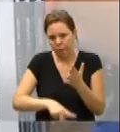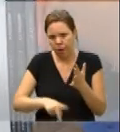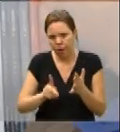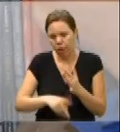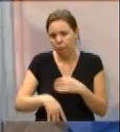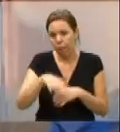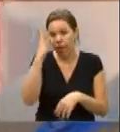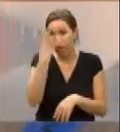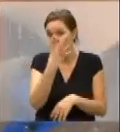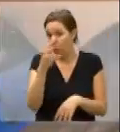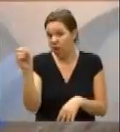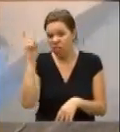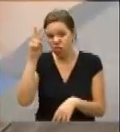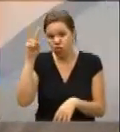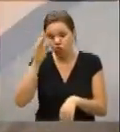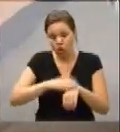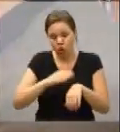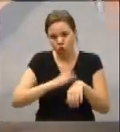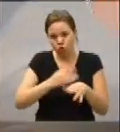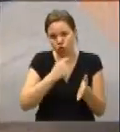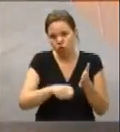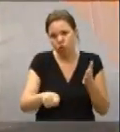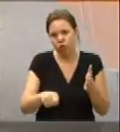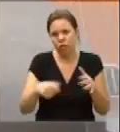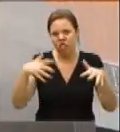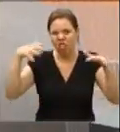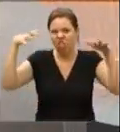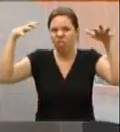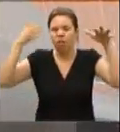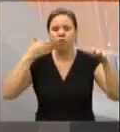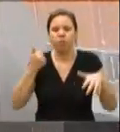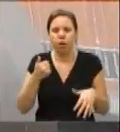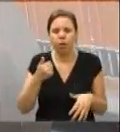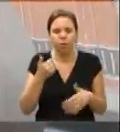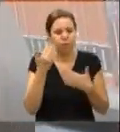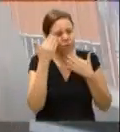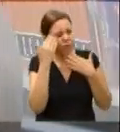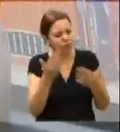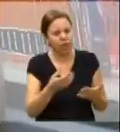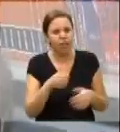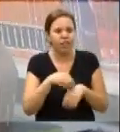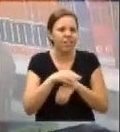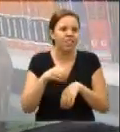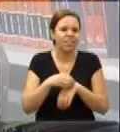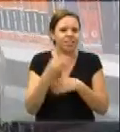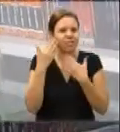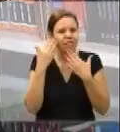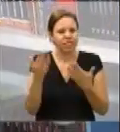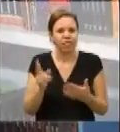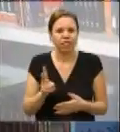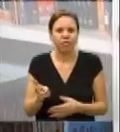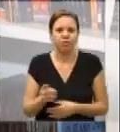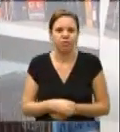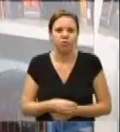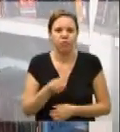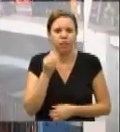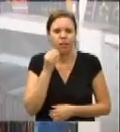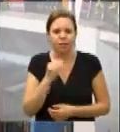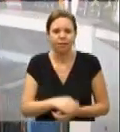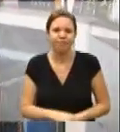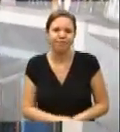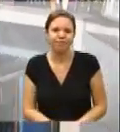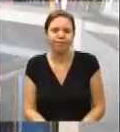autor. Então, é muito conto de terror para poder aproveitar. Rafael, muito obrigado pelas dicas. Eu que agradeço vocês aí a